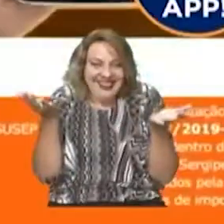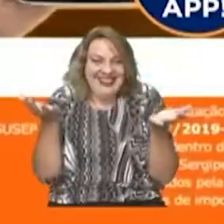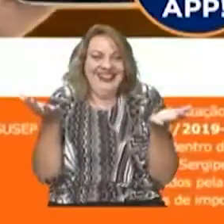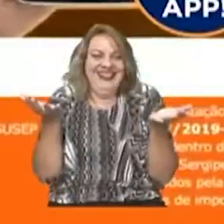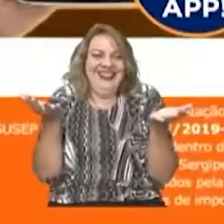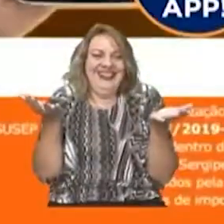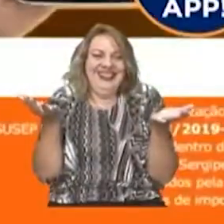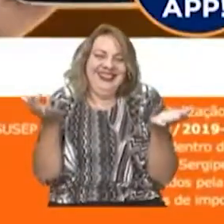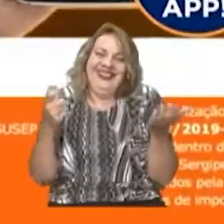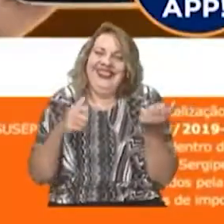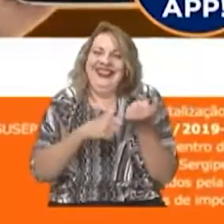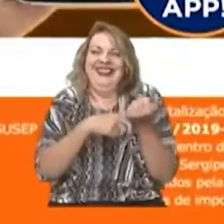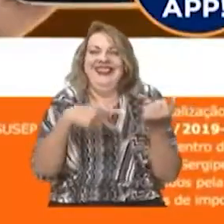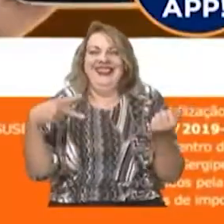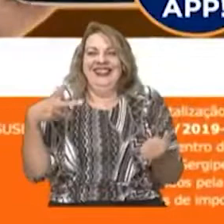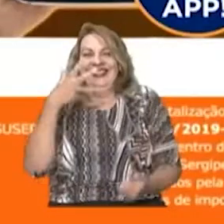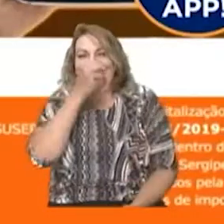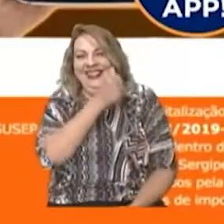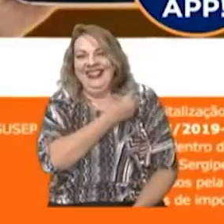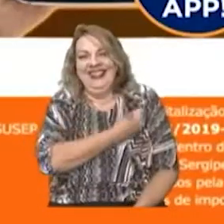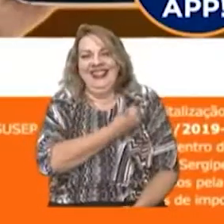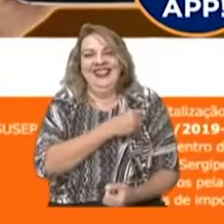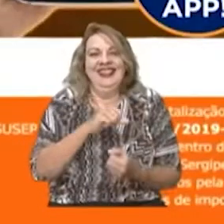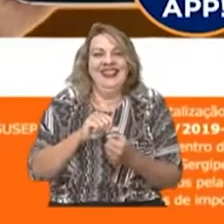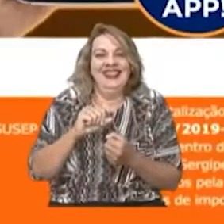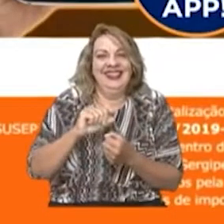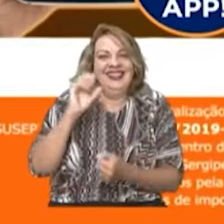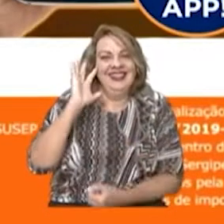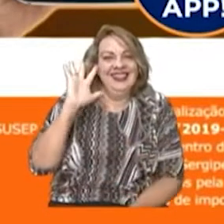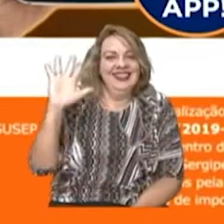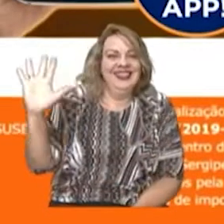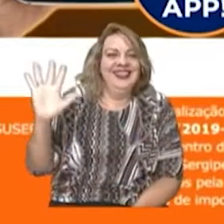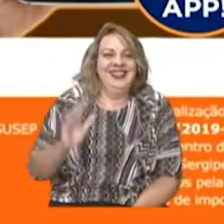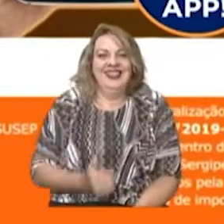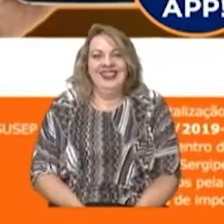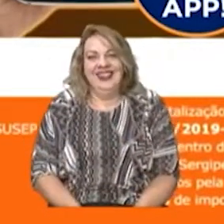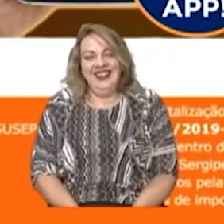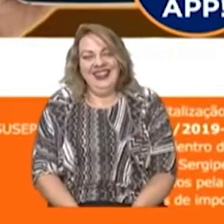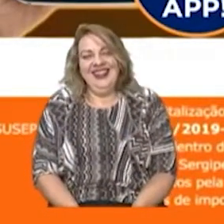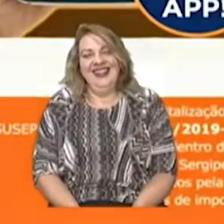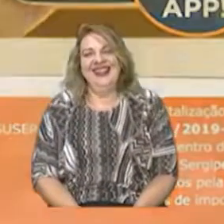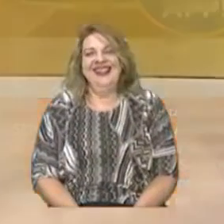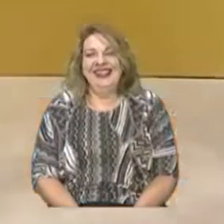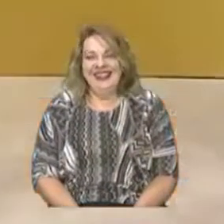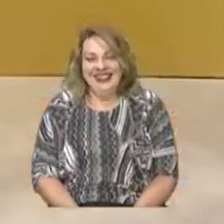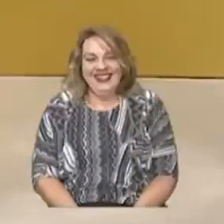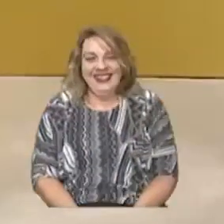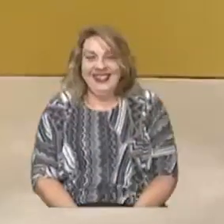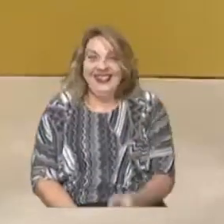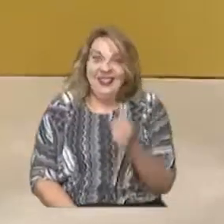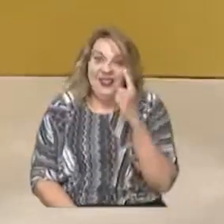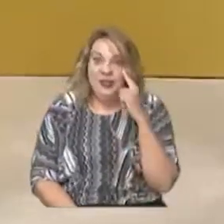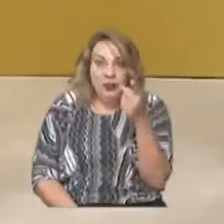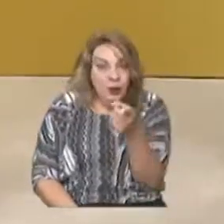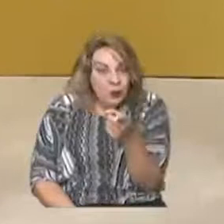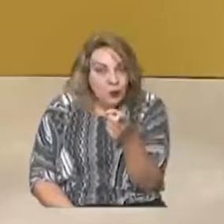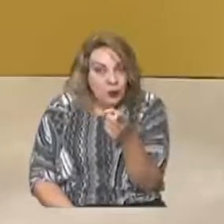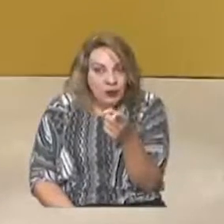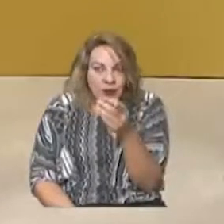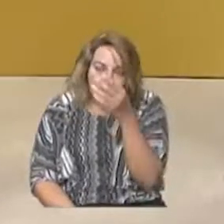dinheiro. Caju Cap, salvando vidas e realizando sonhos. Você viu aí, ó?